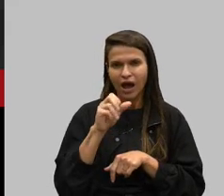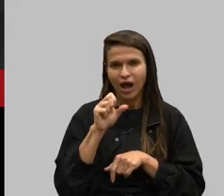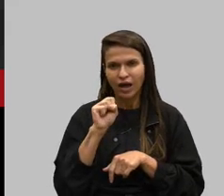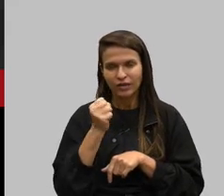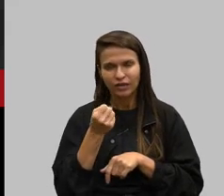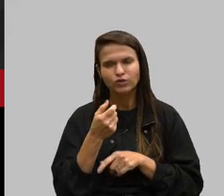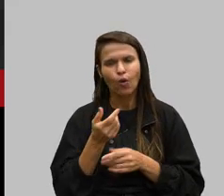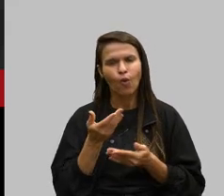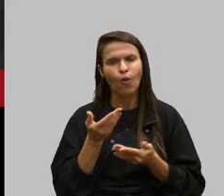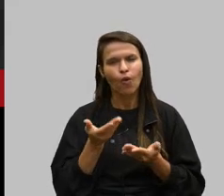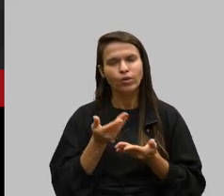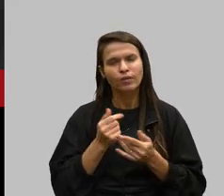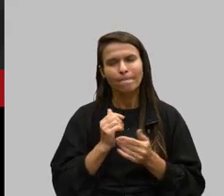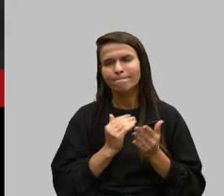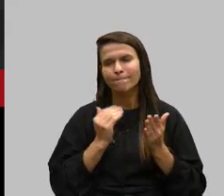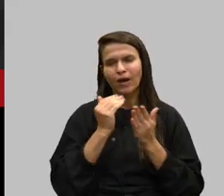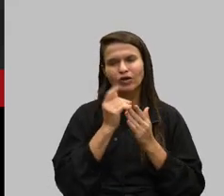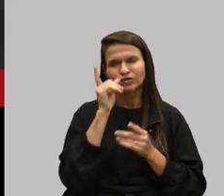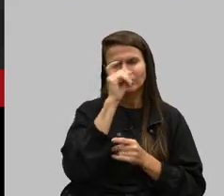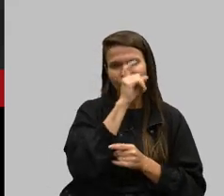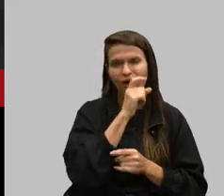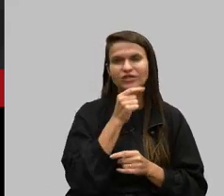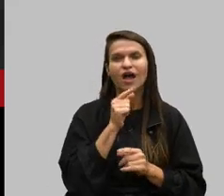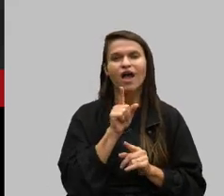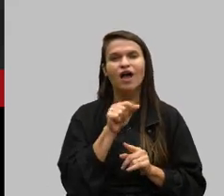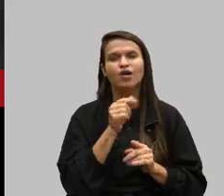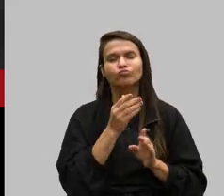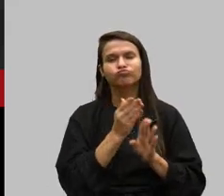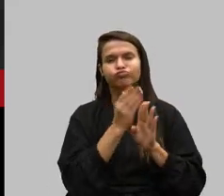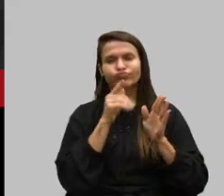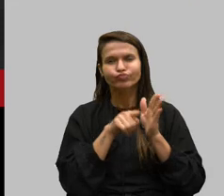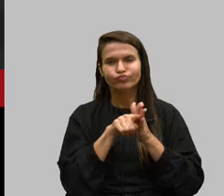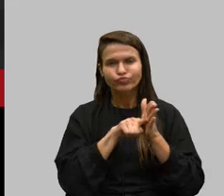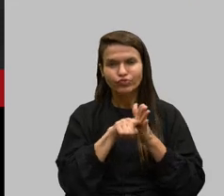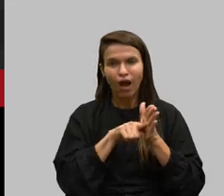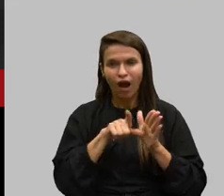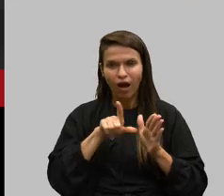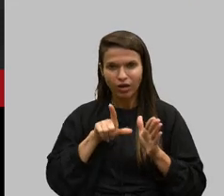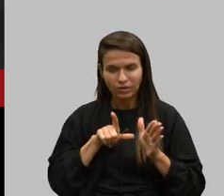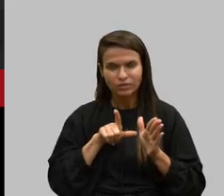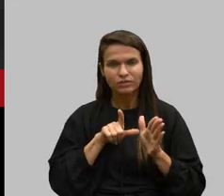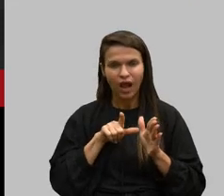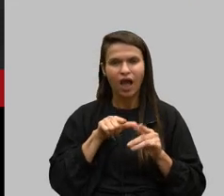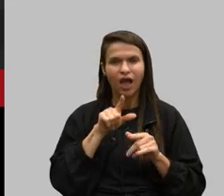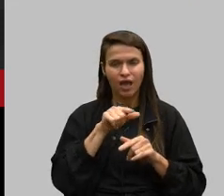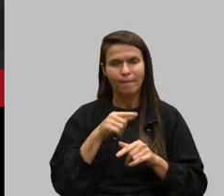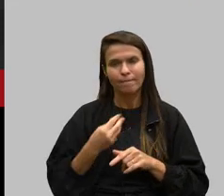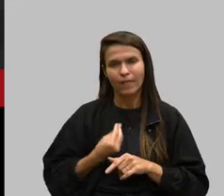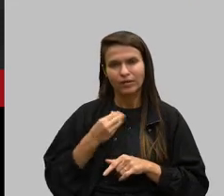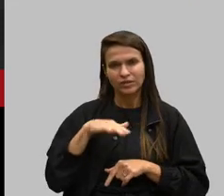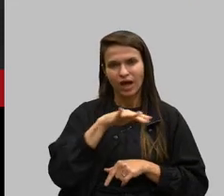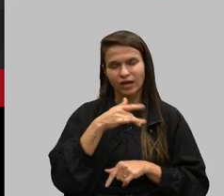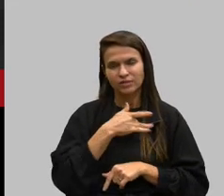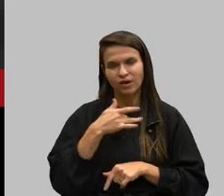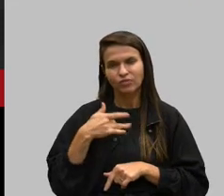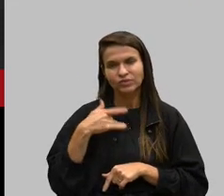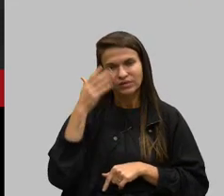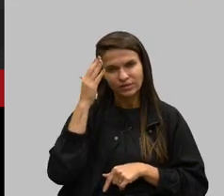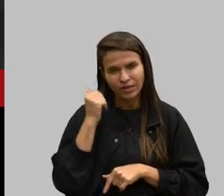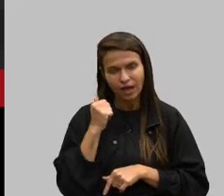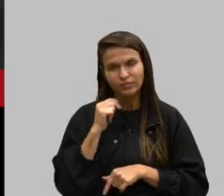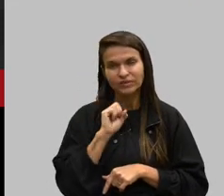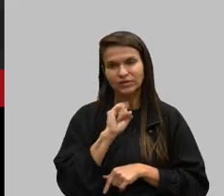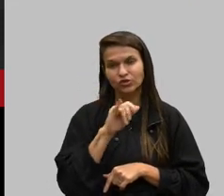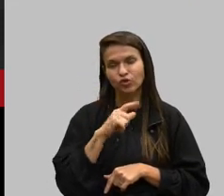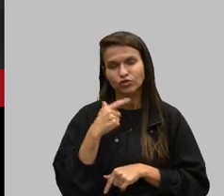dificuldade que nós temos é diagnóstico diagnóstico precoce quem aqui é da área da saúde sabe se a gente